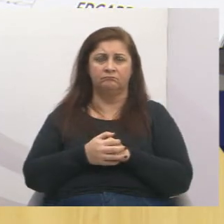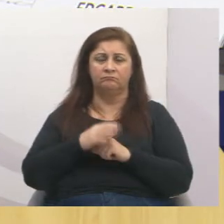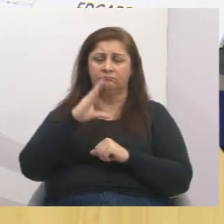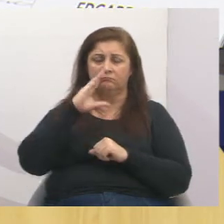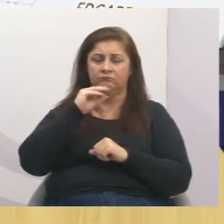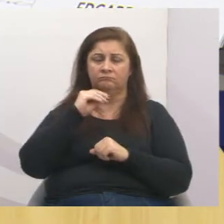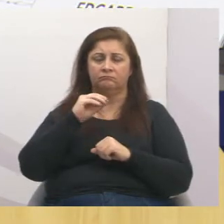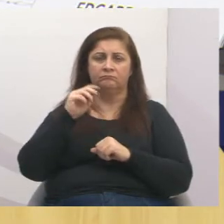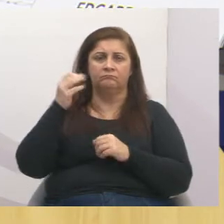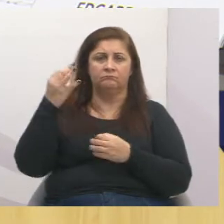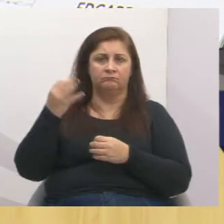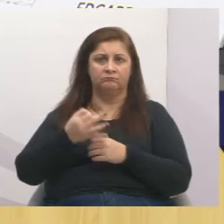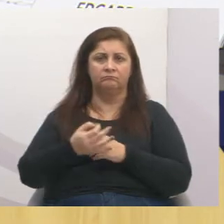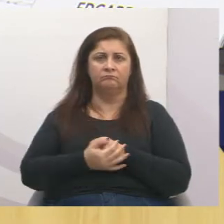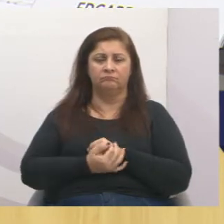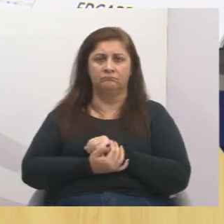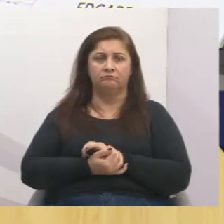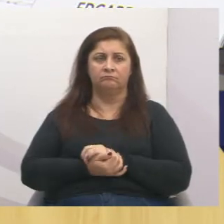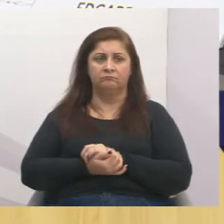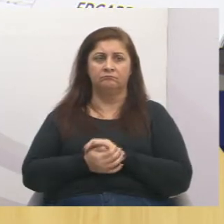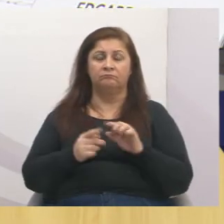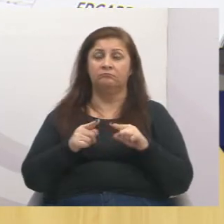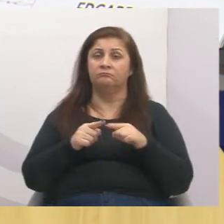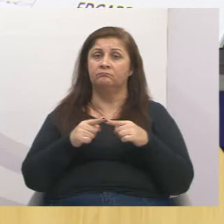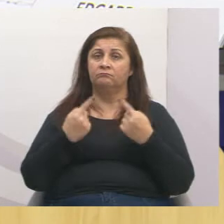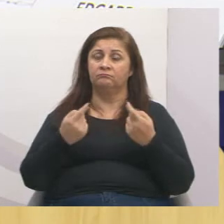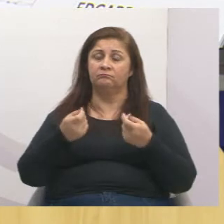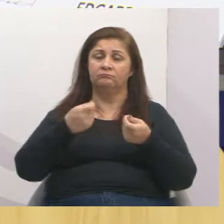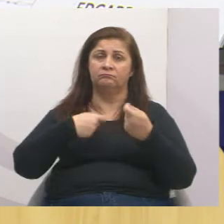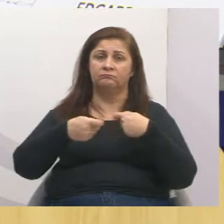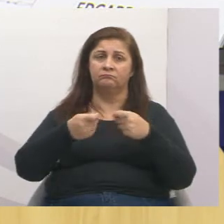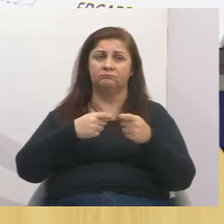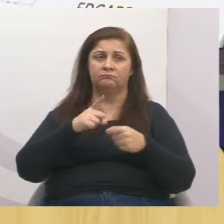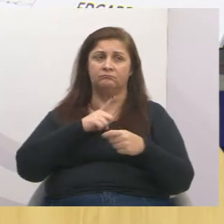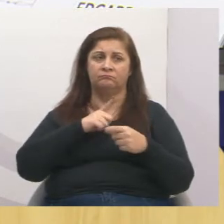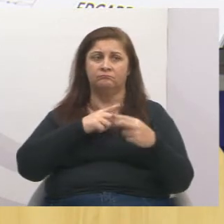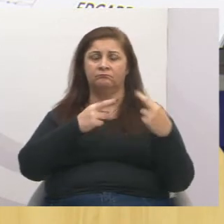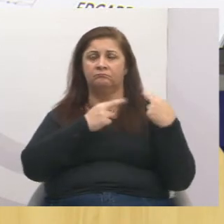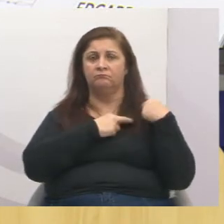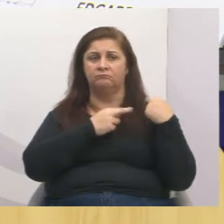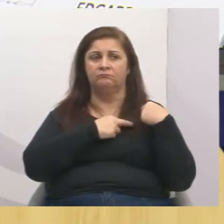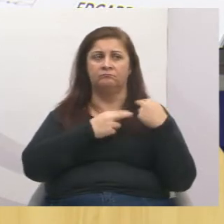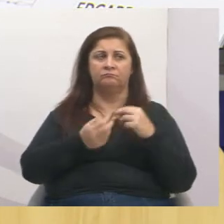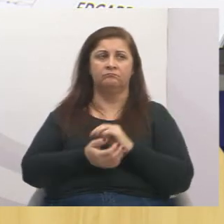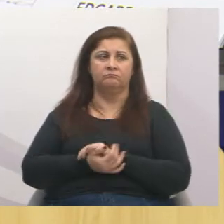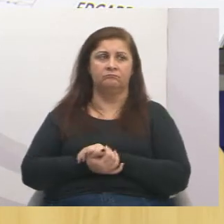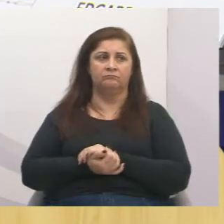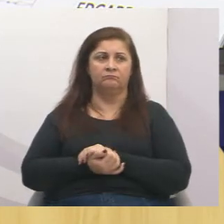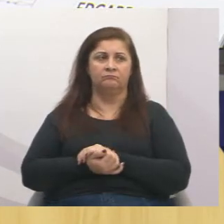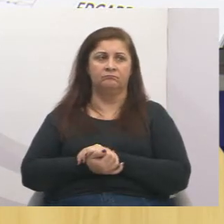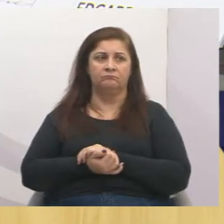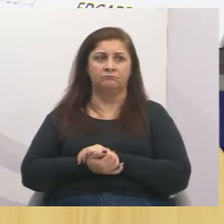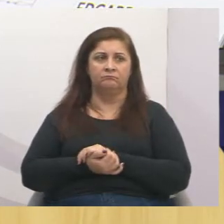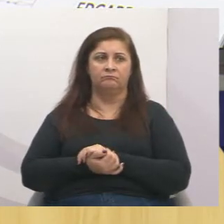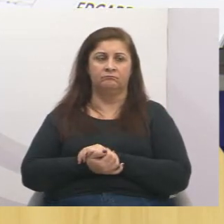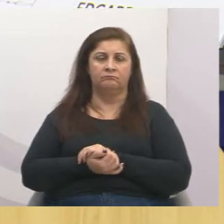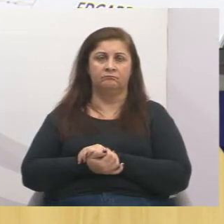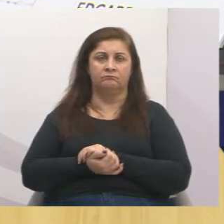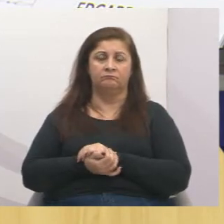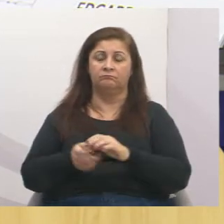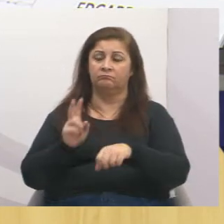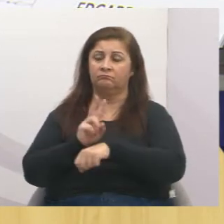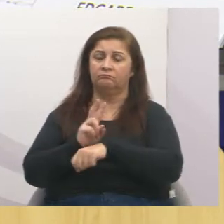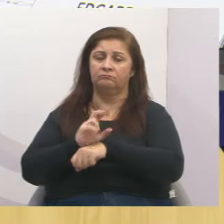certeza. Mas ele, como gestor, também tem uma responsabilidade de manter o